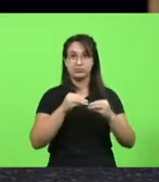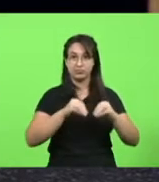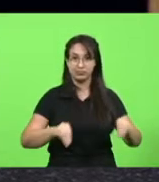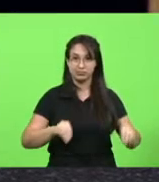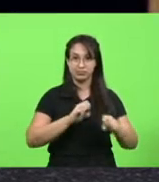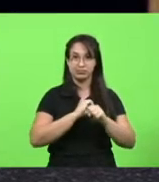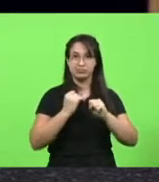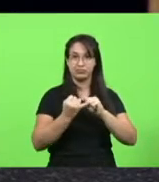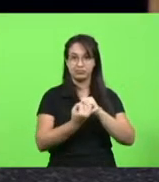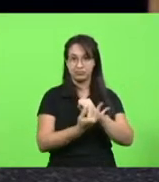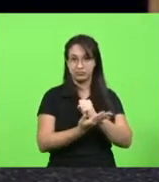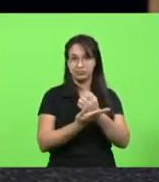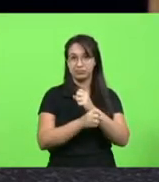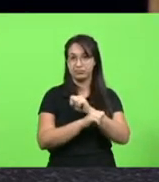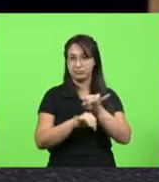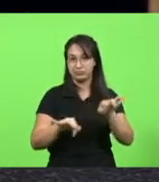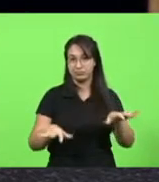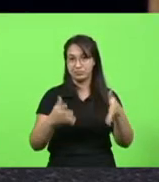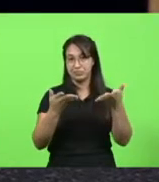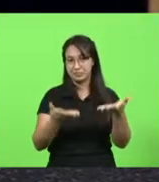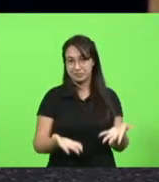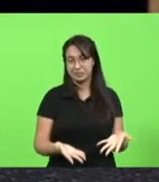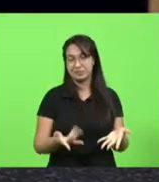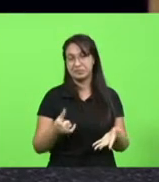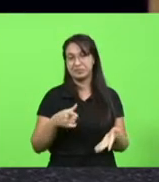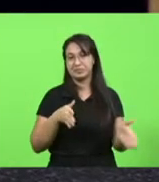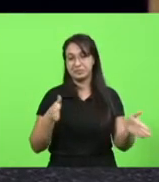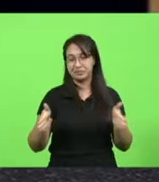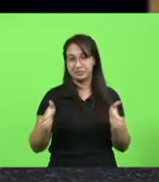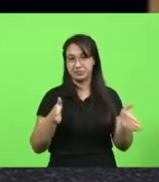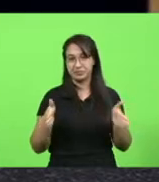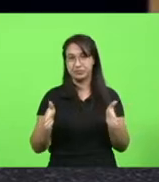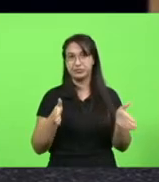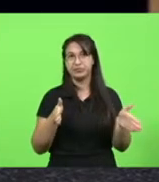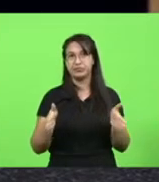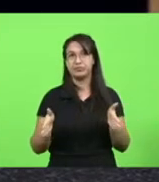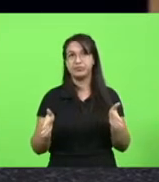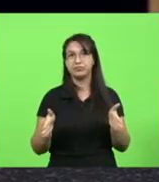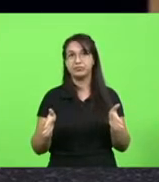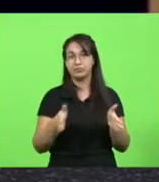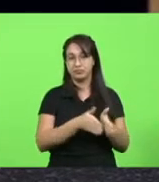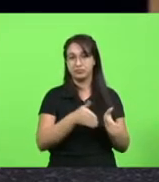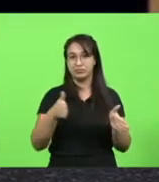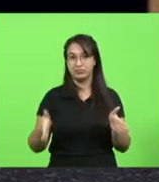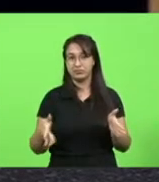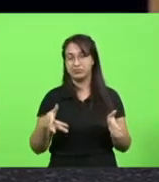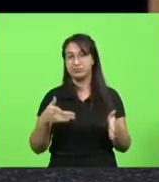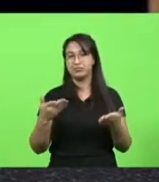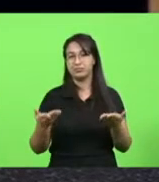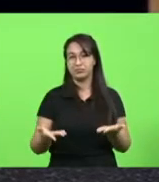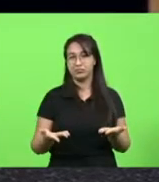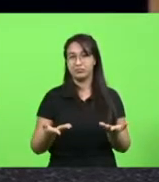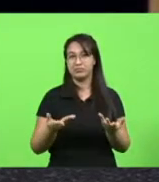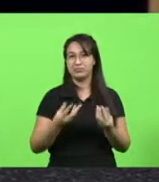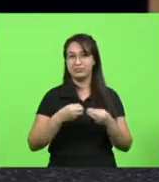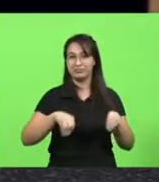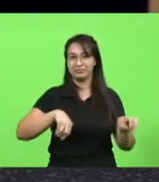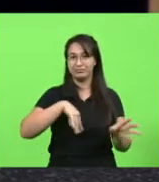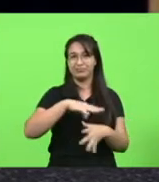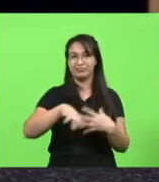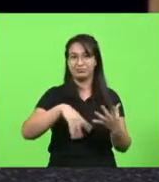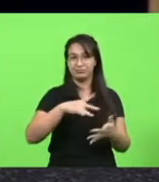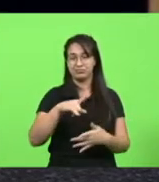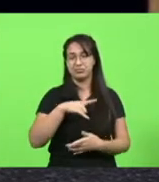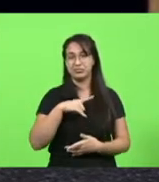pandemia COVID-19 durante o período que está em vigor o estado de calamidade.